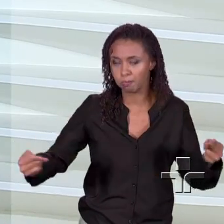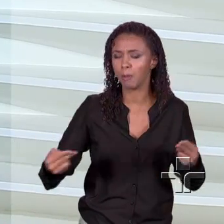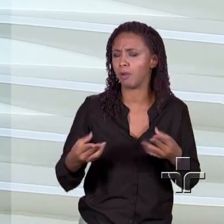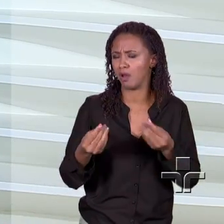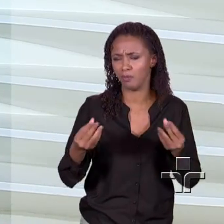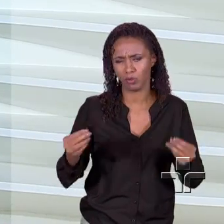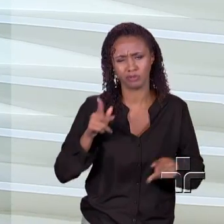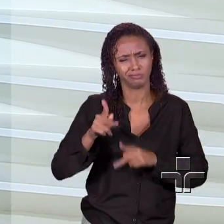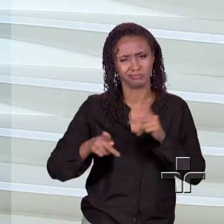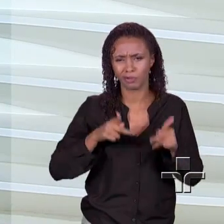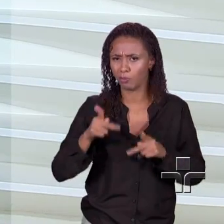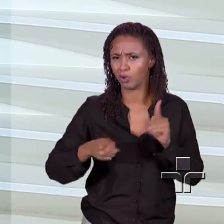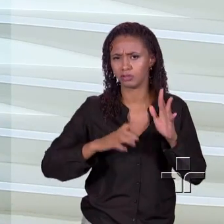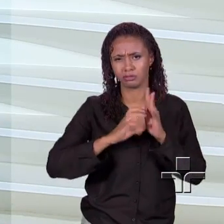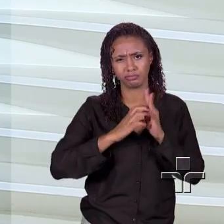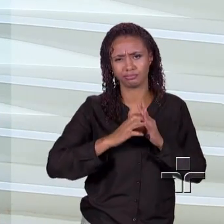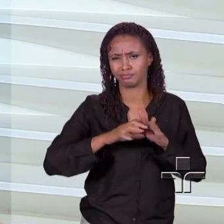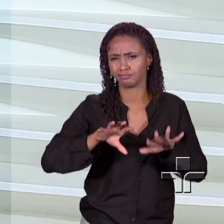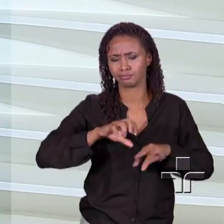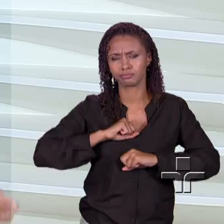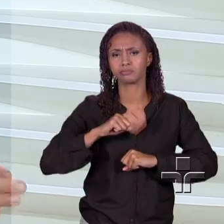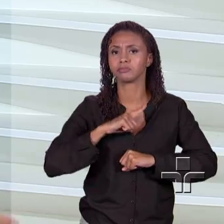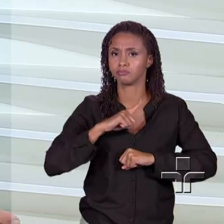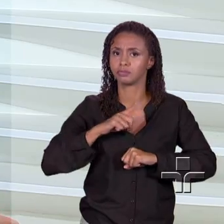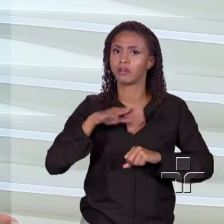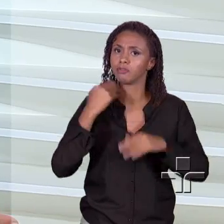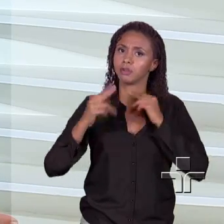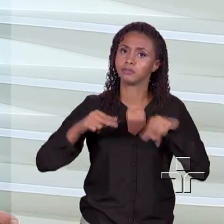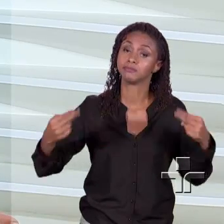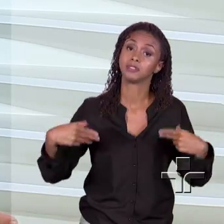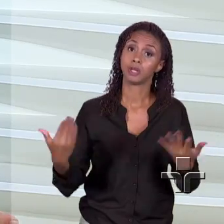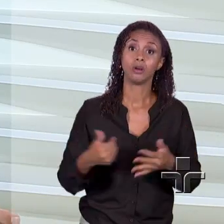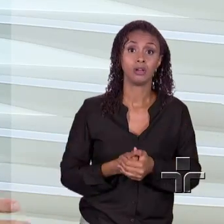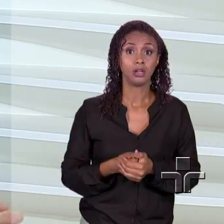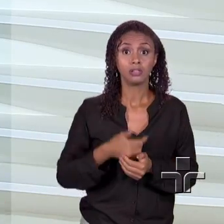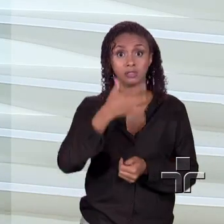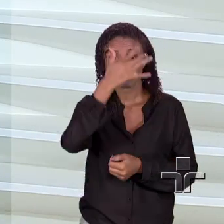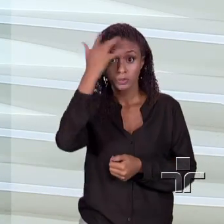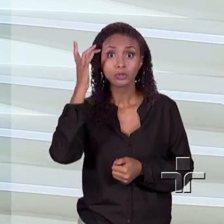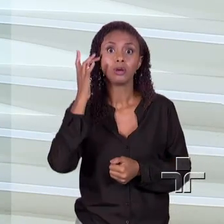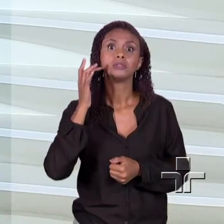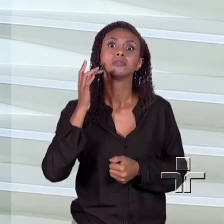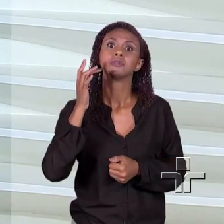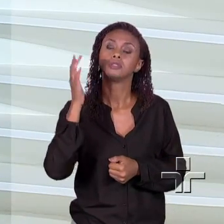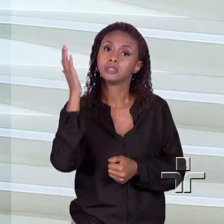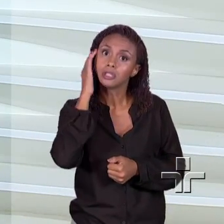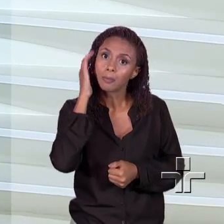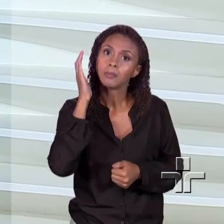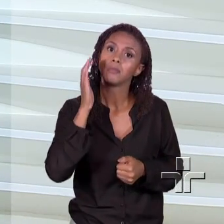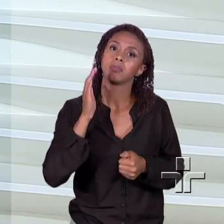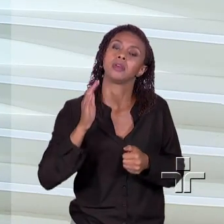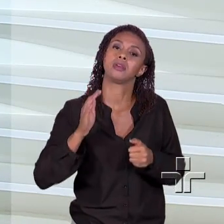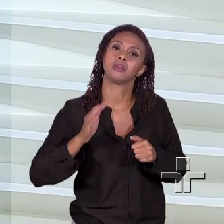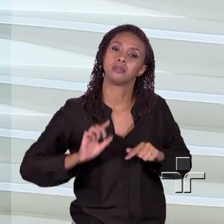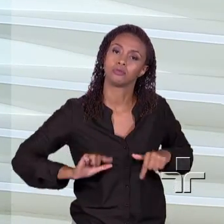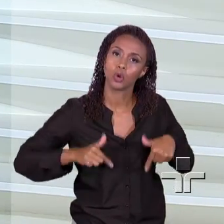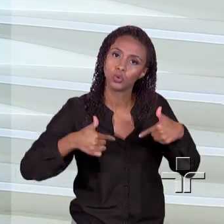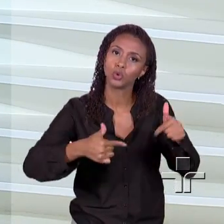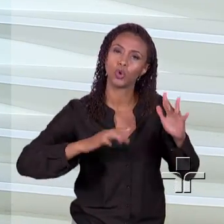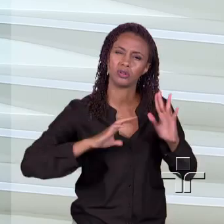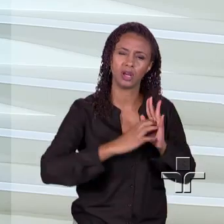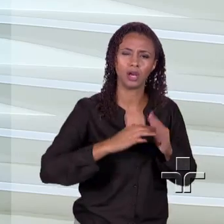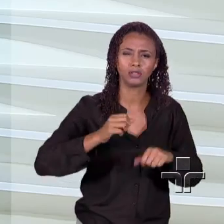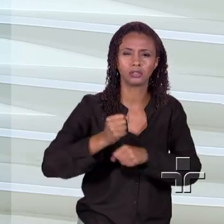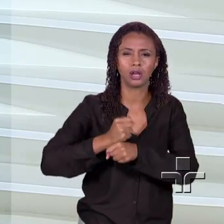doentes morrem. Então, acho que uma geração lembrava muito bem ele, as pessoas que estavam na luta contra a AIDS nos anos 80,